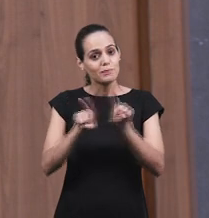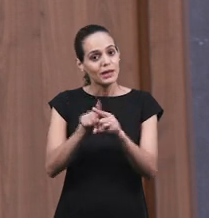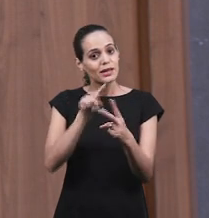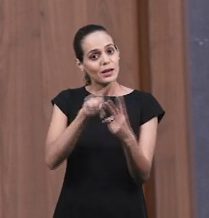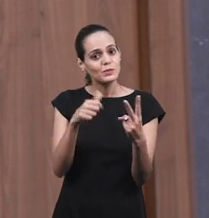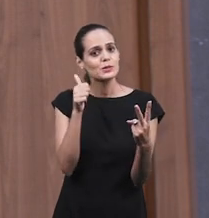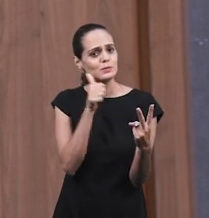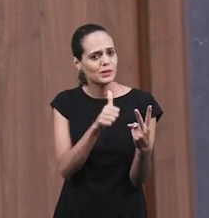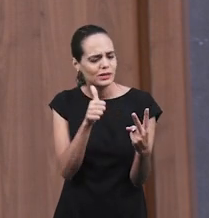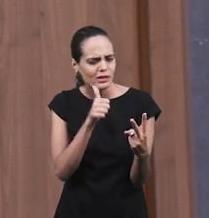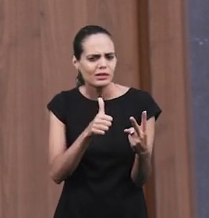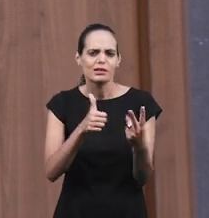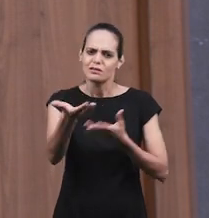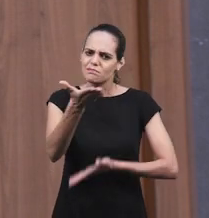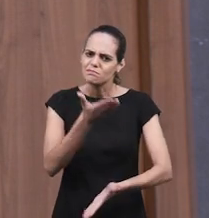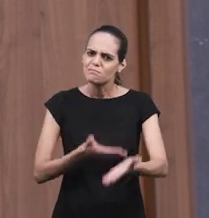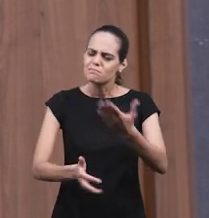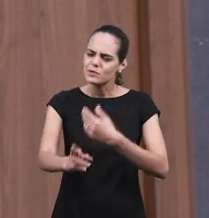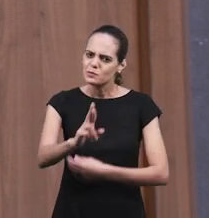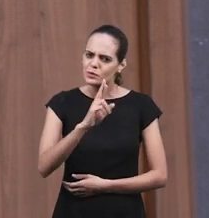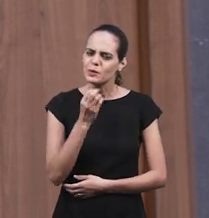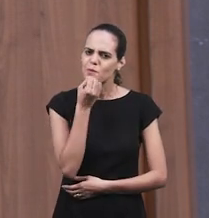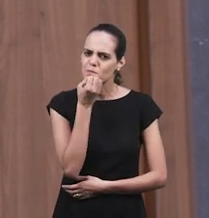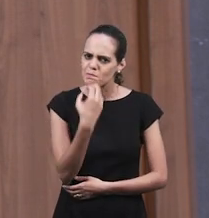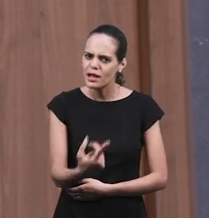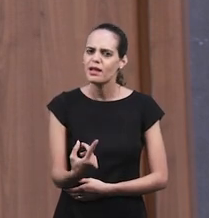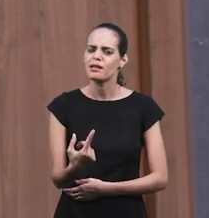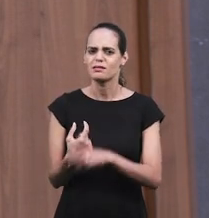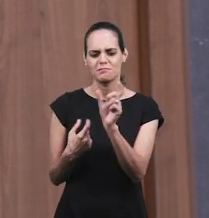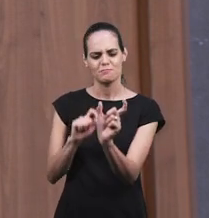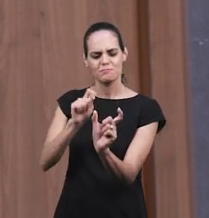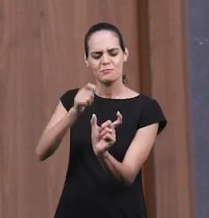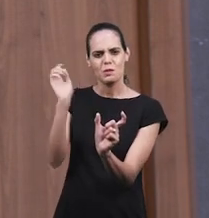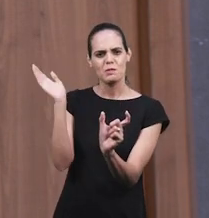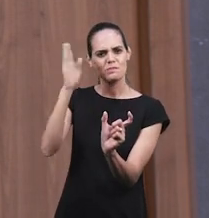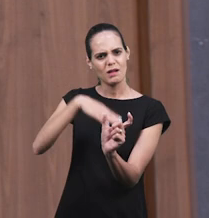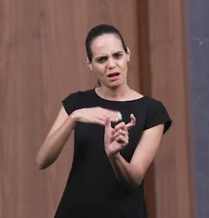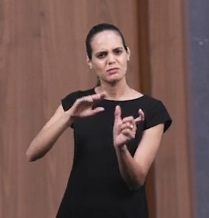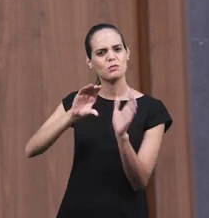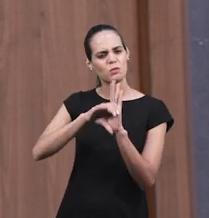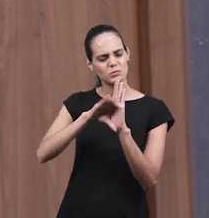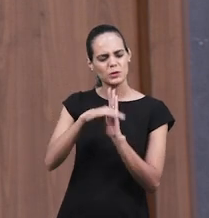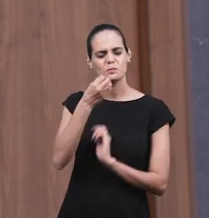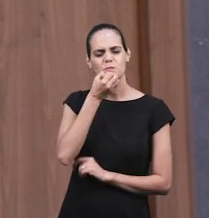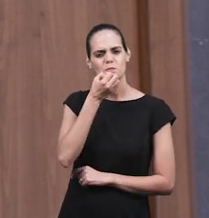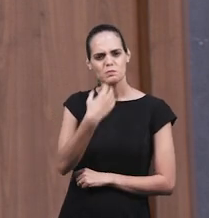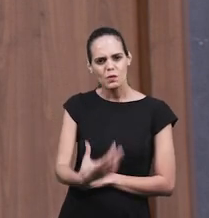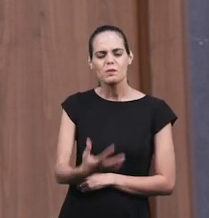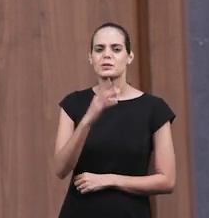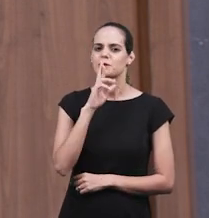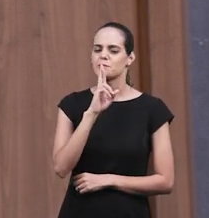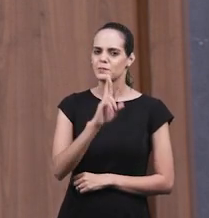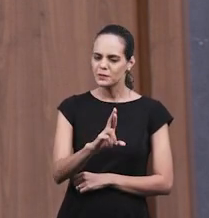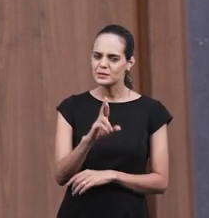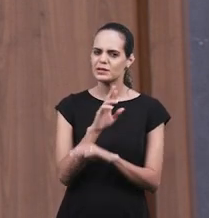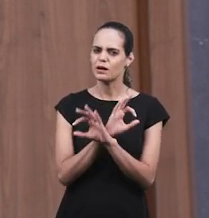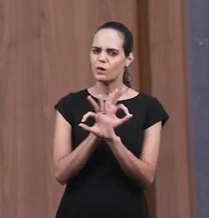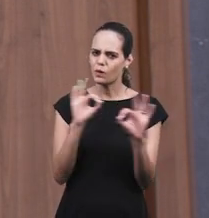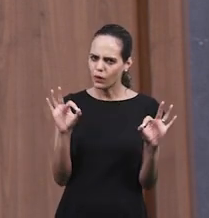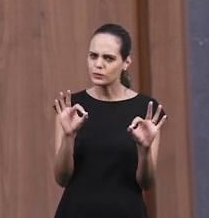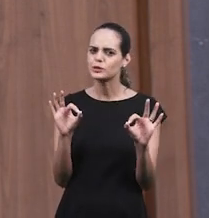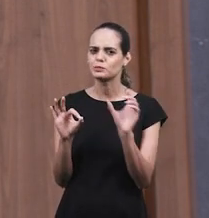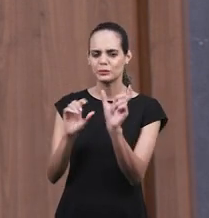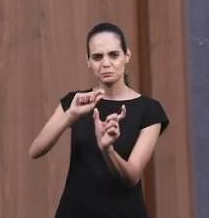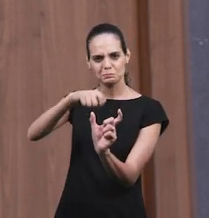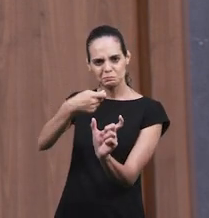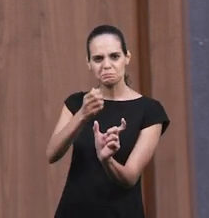Esther, vocês definiram muito bem a palavra malvado e nós agradecemos essa resposta muito bem definida